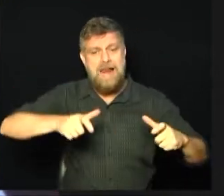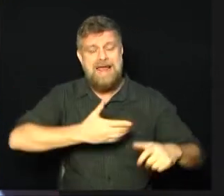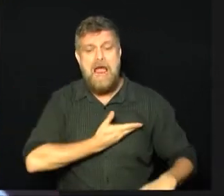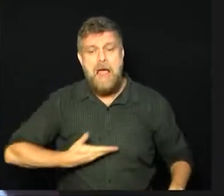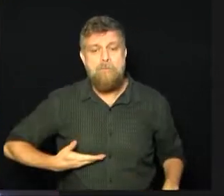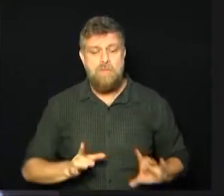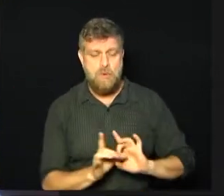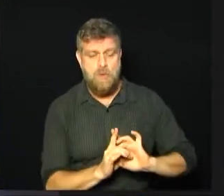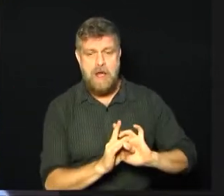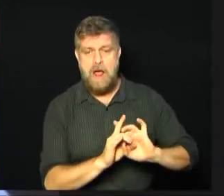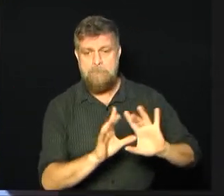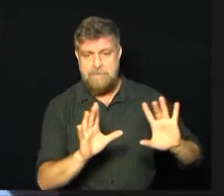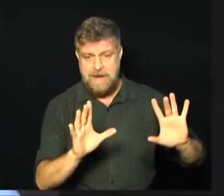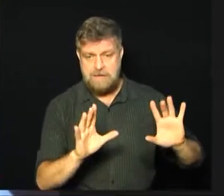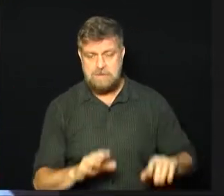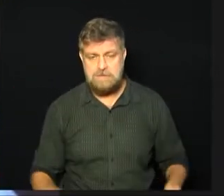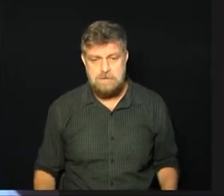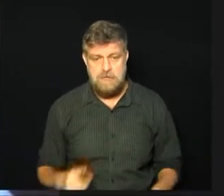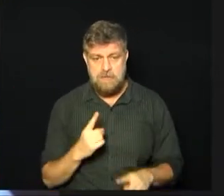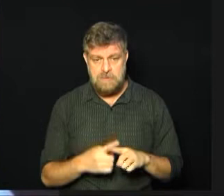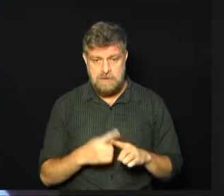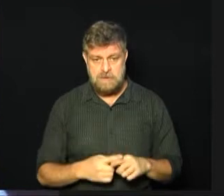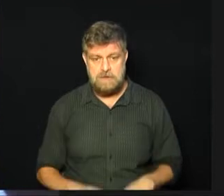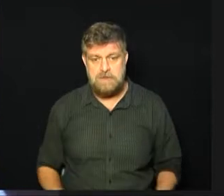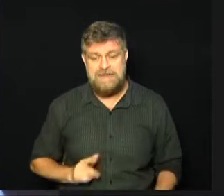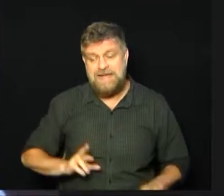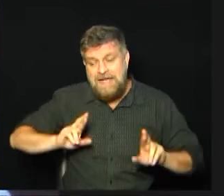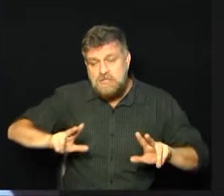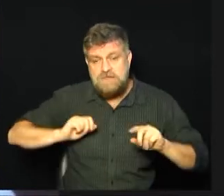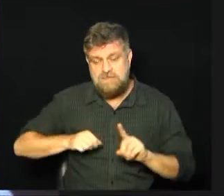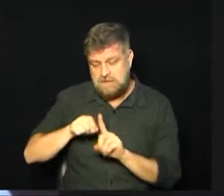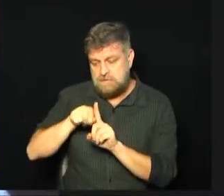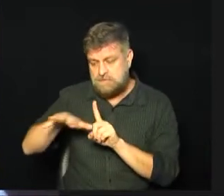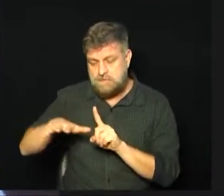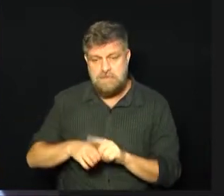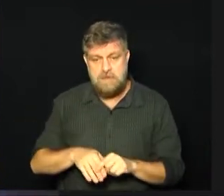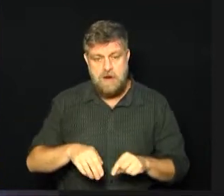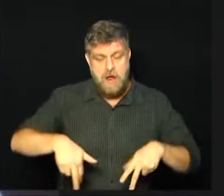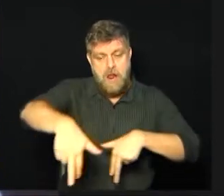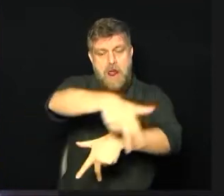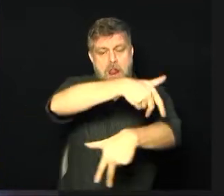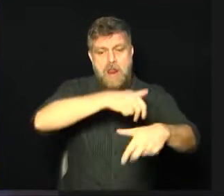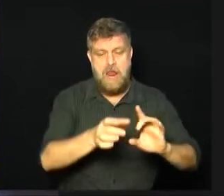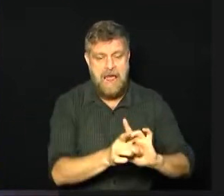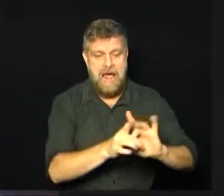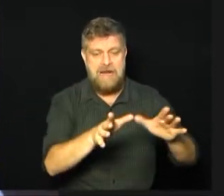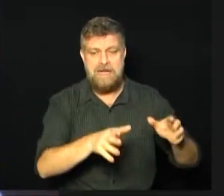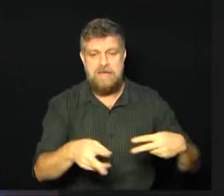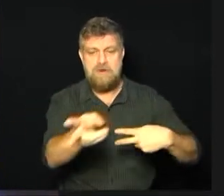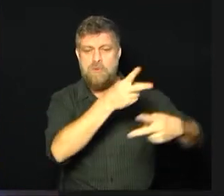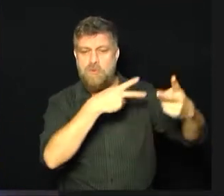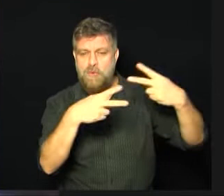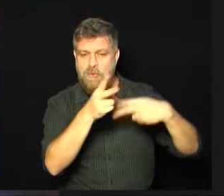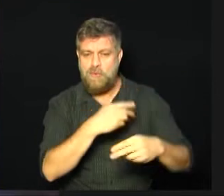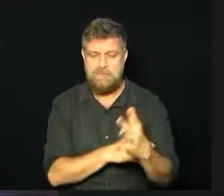abertas. É importante que se diga, porque é bastante diferente a transmissão em áreas abertas do que em áreas fechadas.